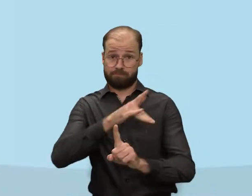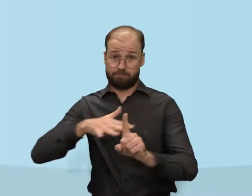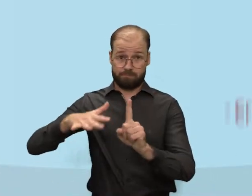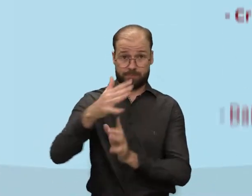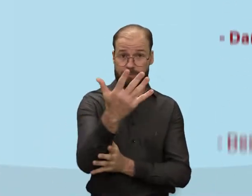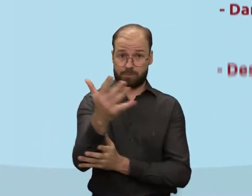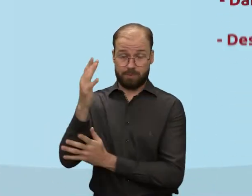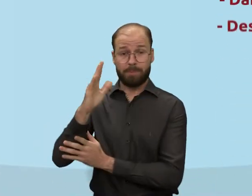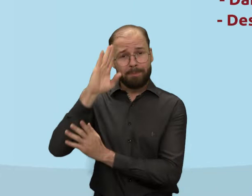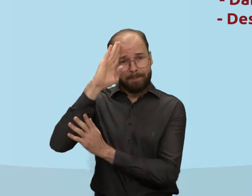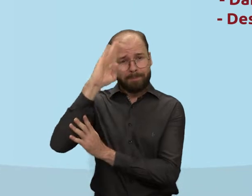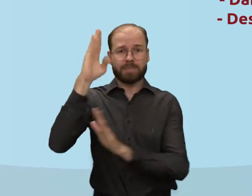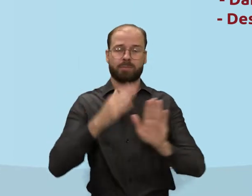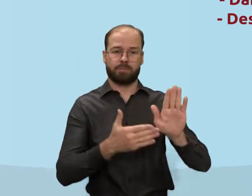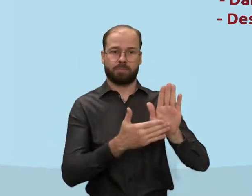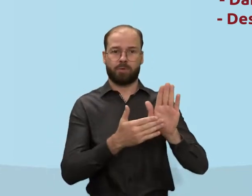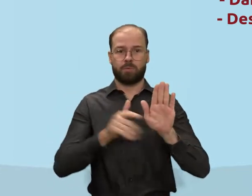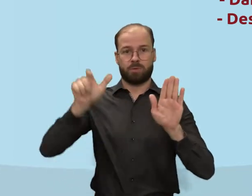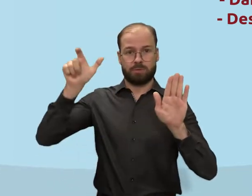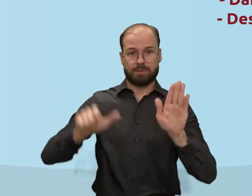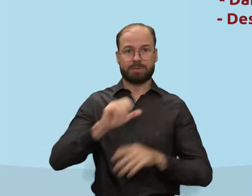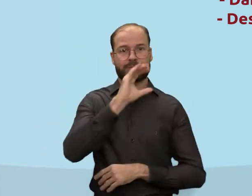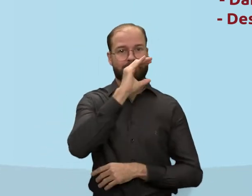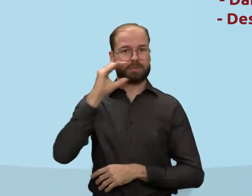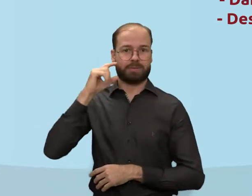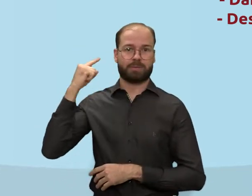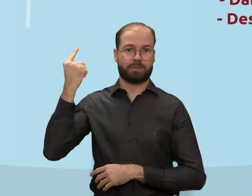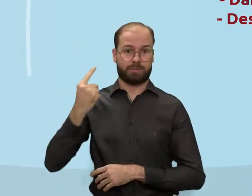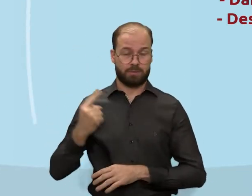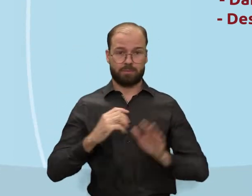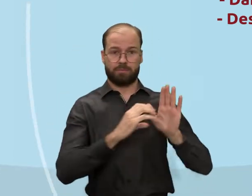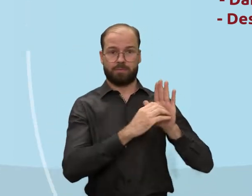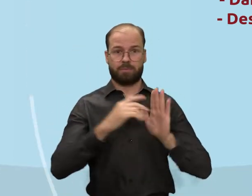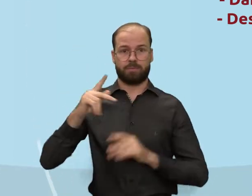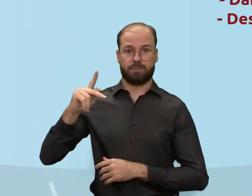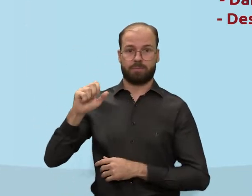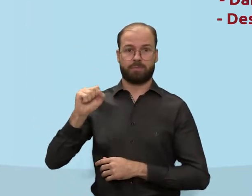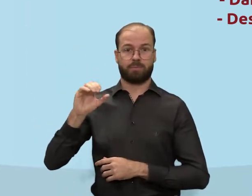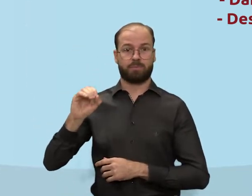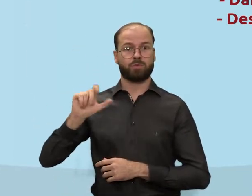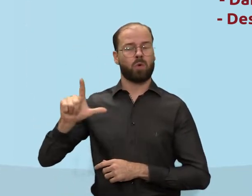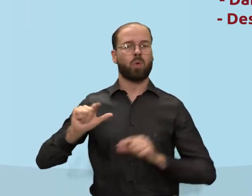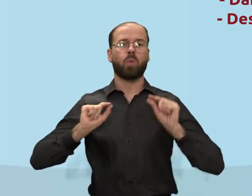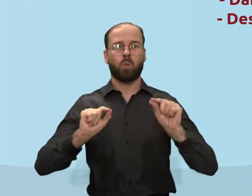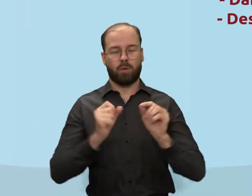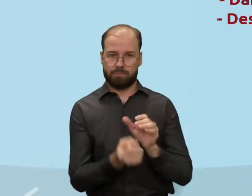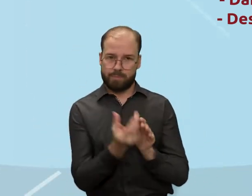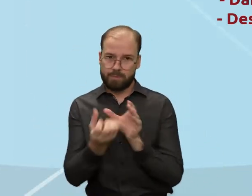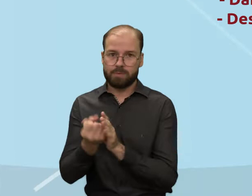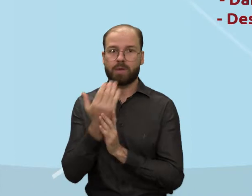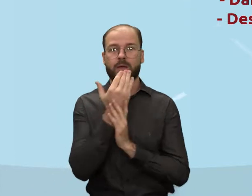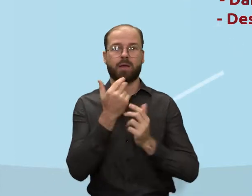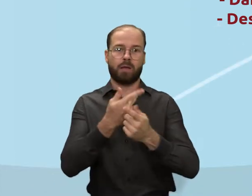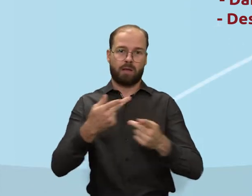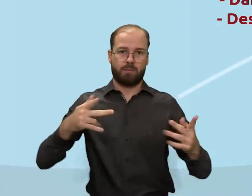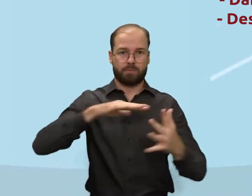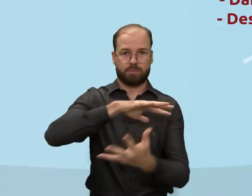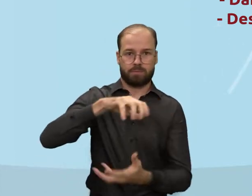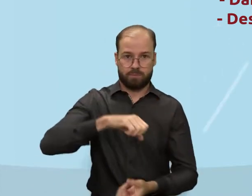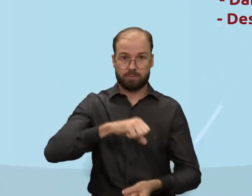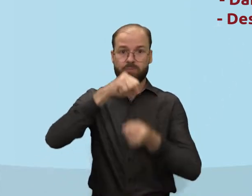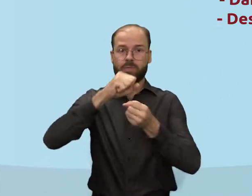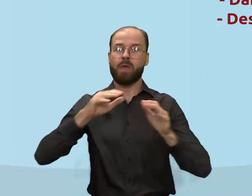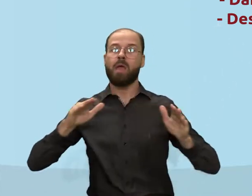Para o meio ambiente, as principais propostas de Cíntia Dias, do PSOL, são a criação de sistemas alimentares sustentáveis,